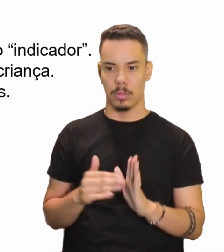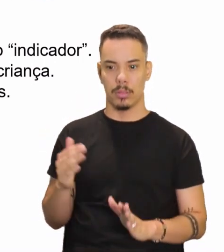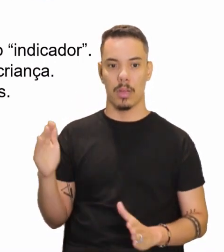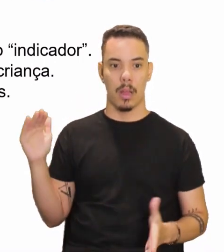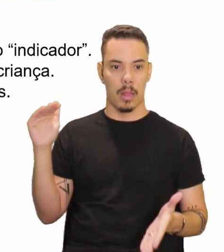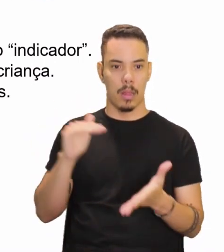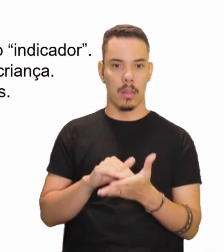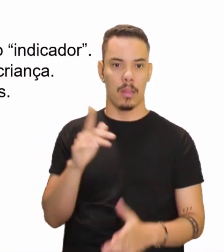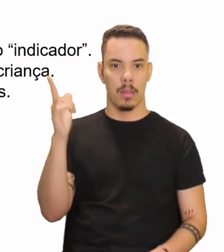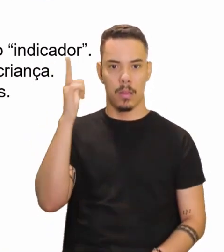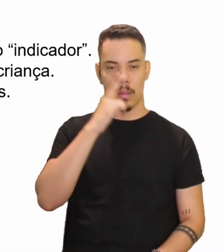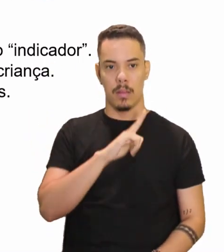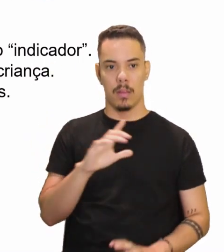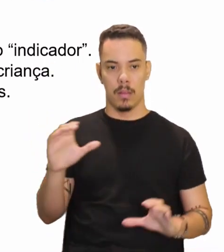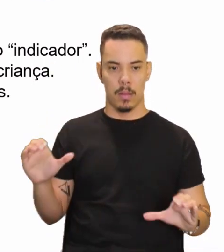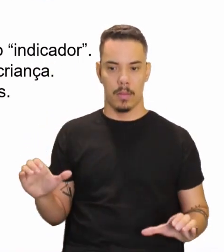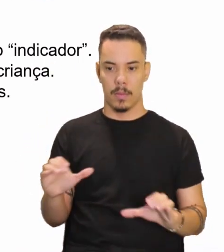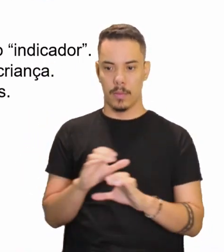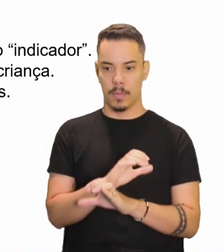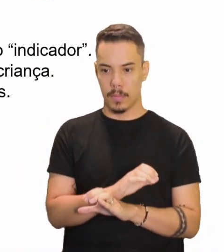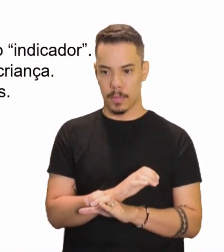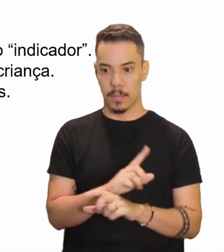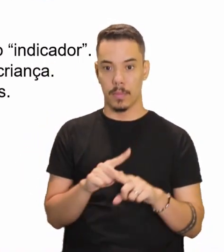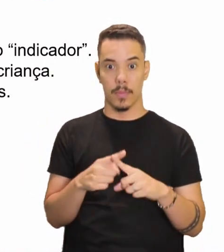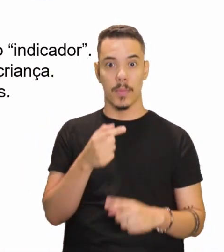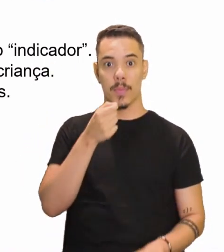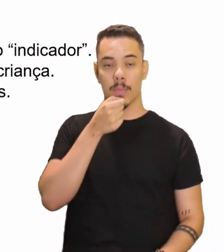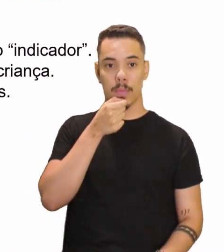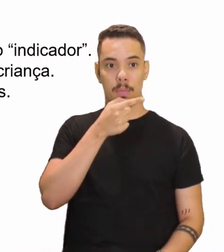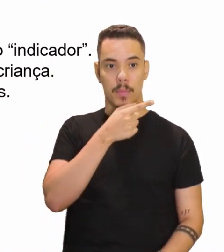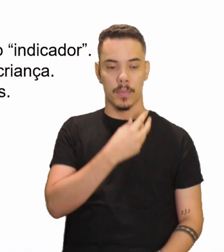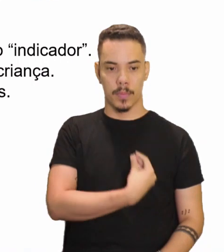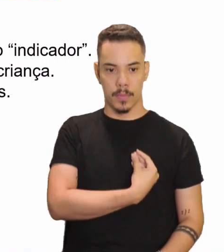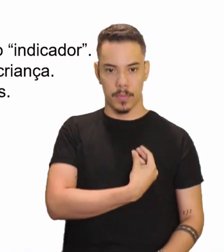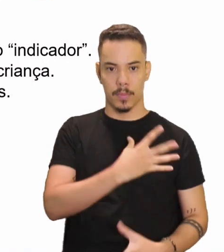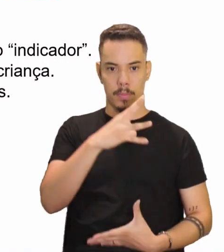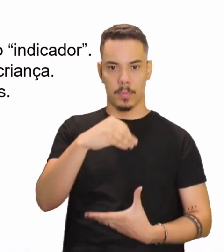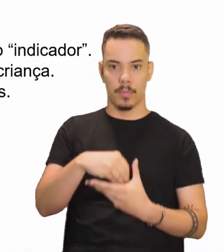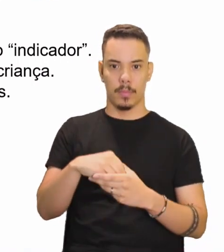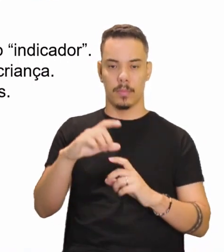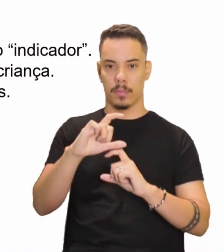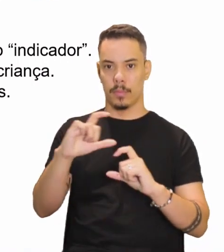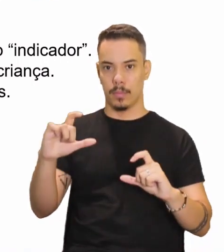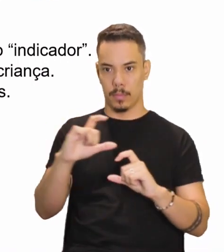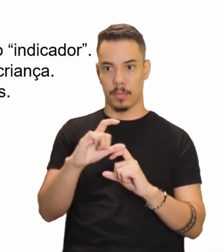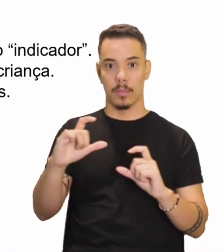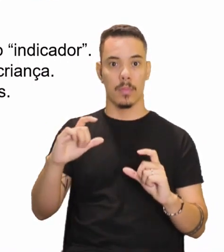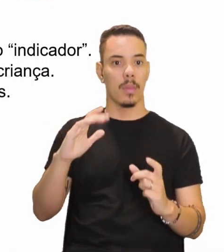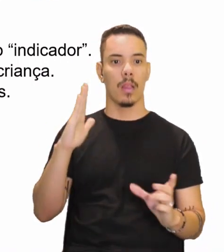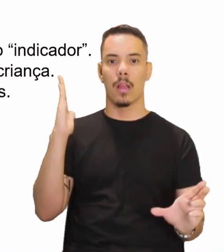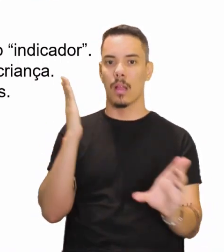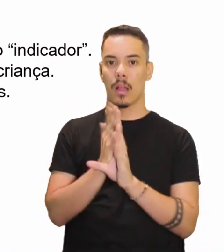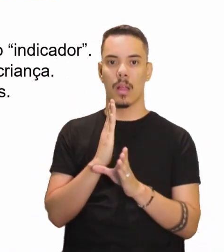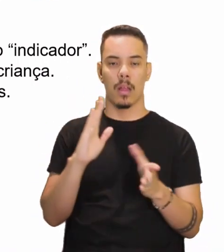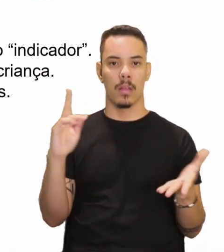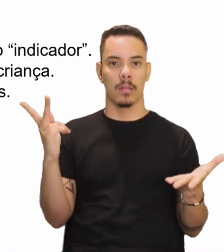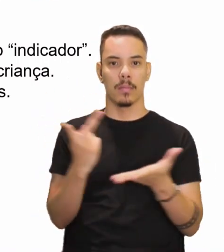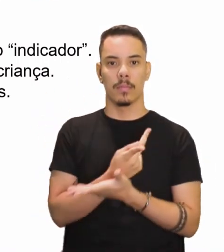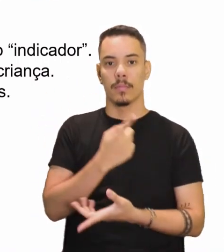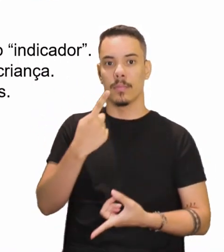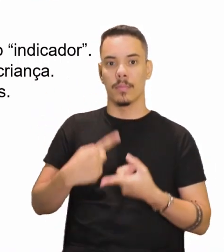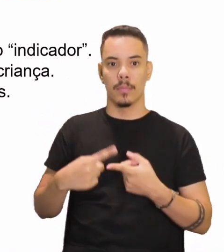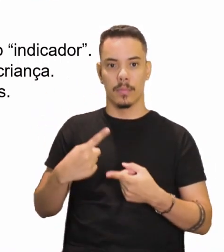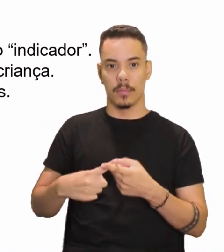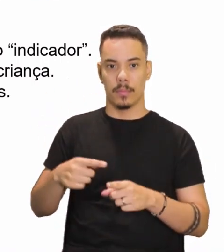chega à conclusão tão humor presente na tirinha decorre principalmente do fato